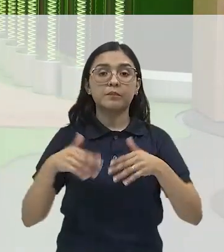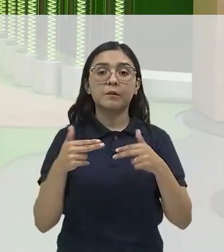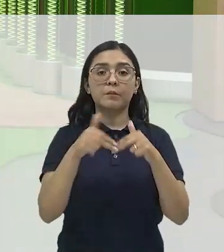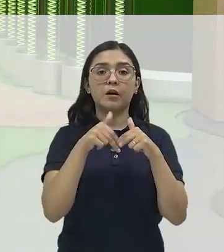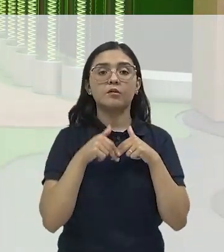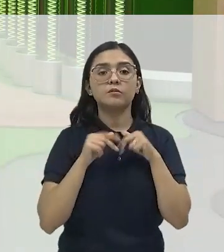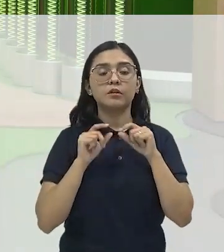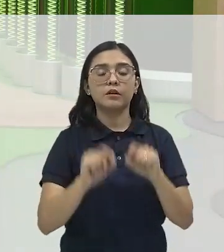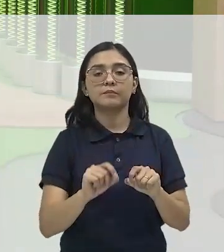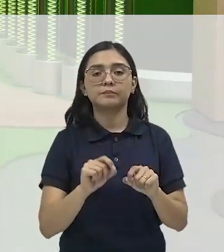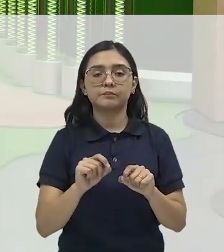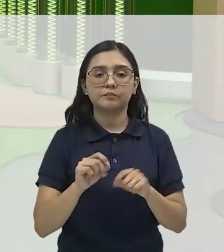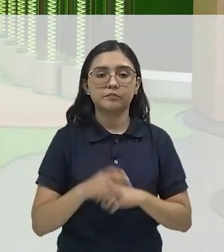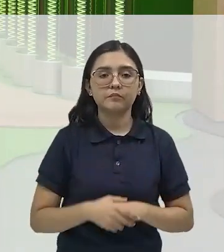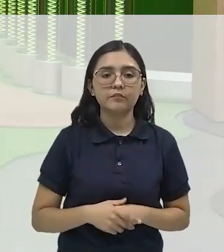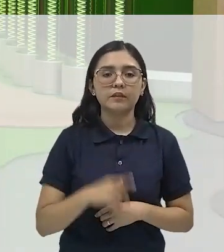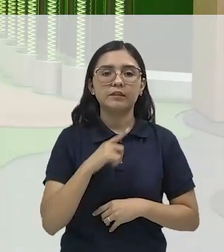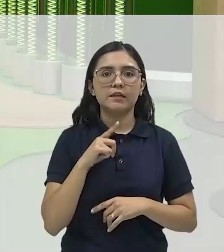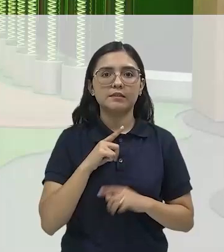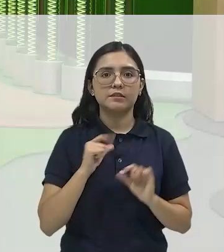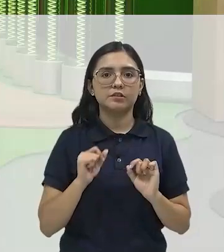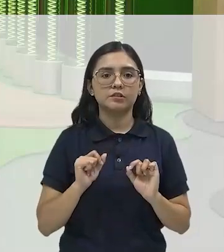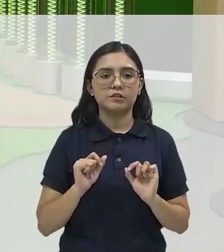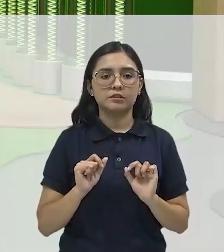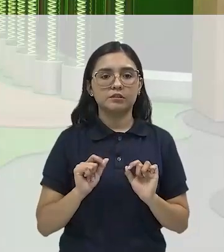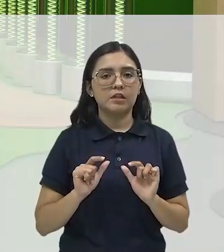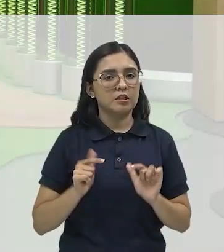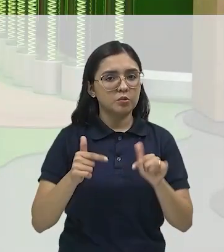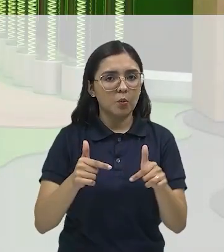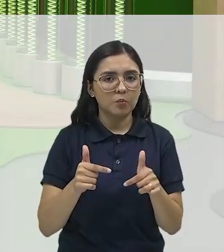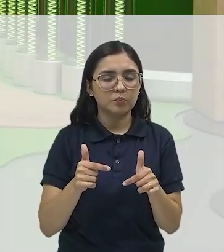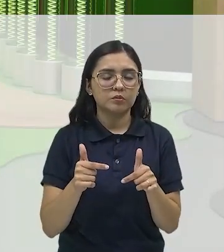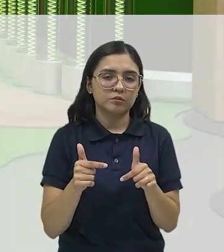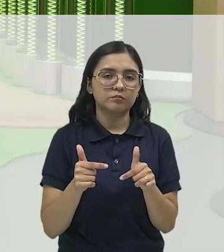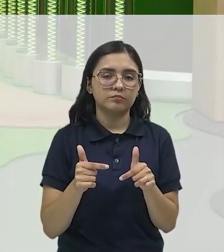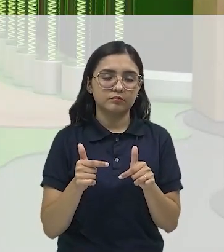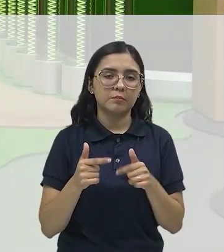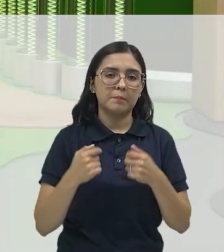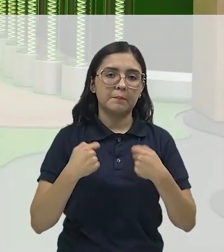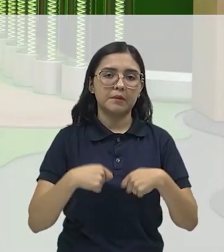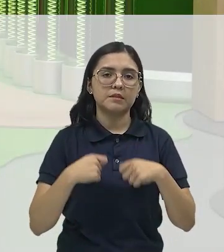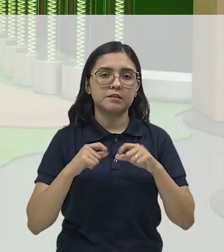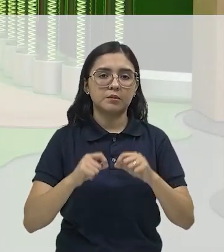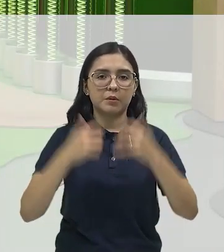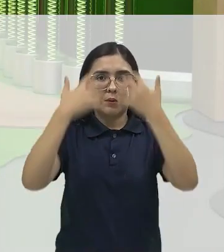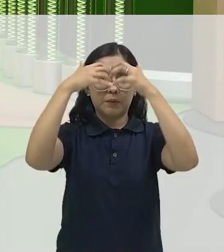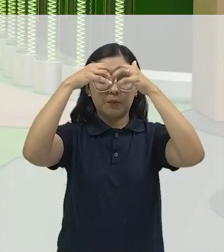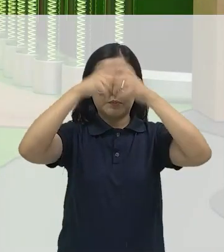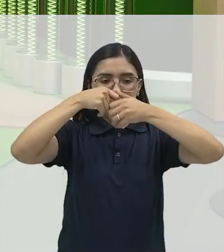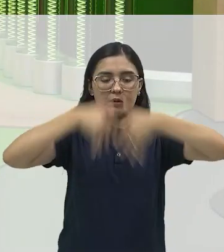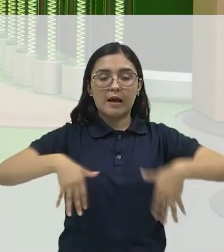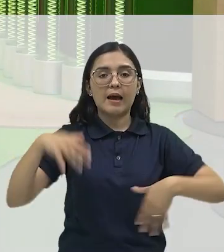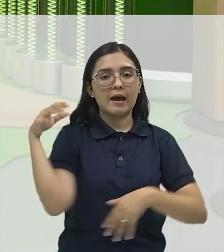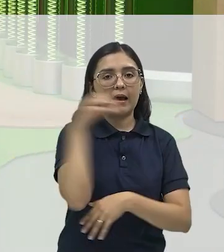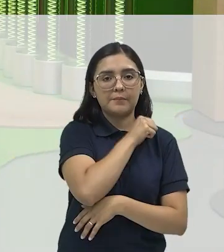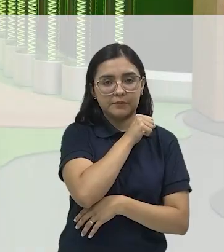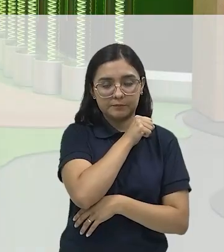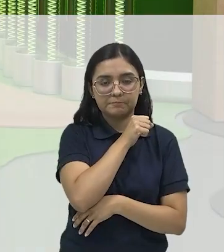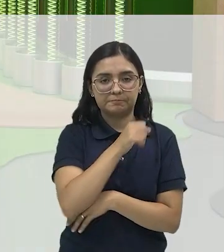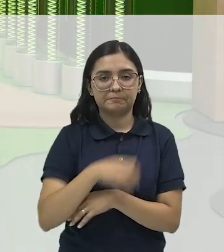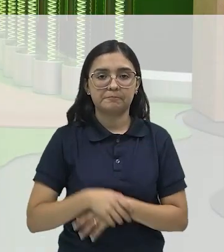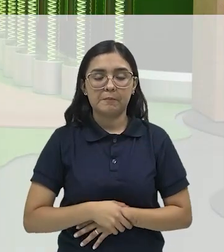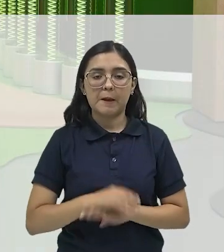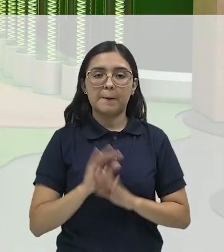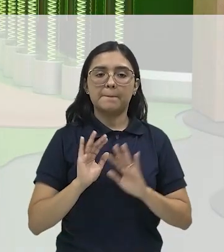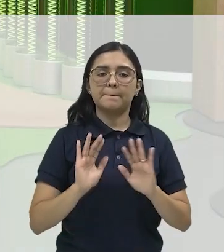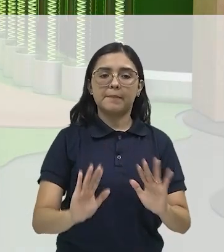por ter essas reações que precisam ser enviadas muito rapidamente.